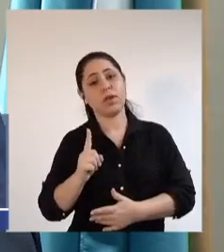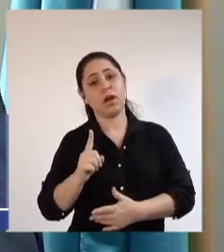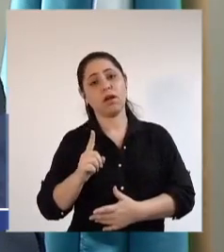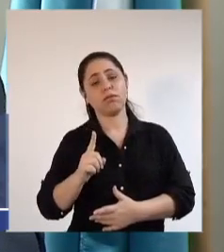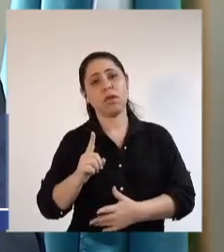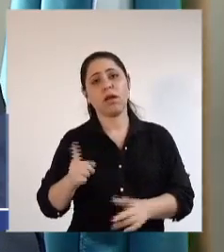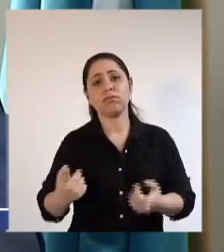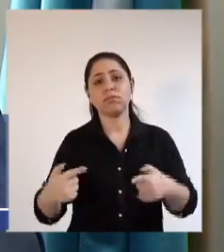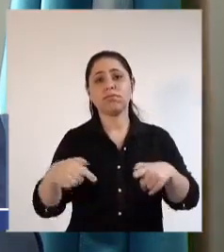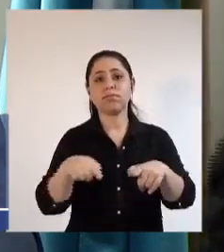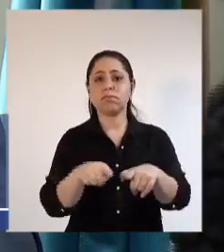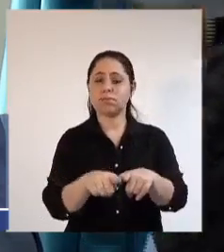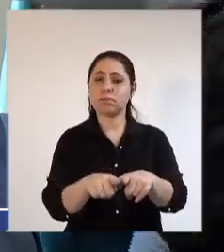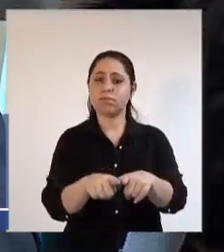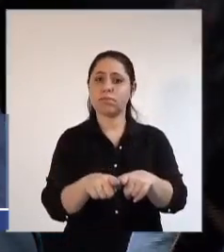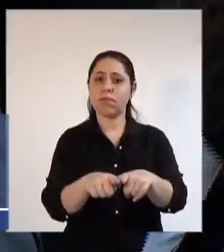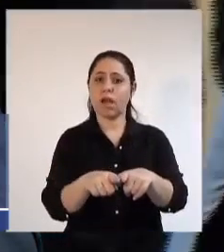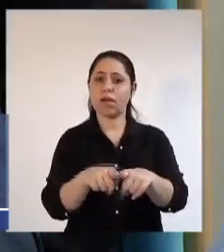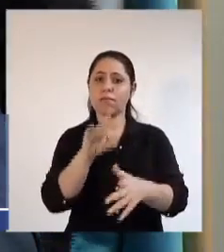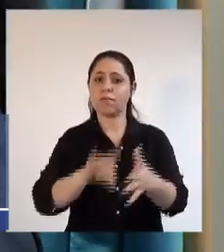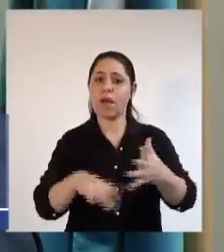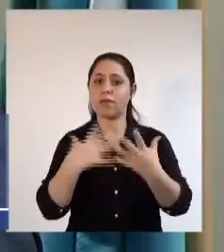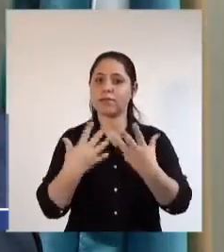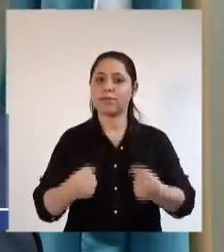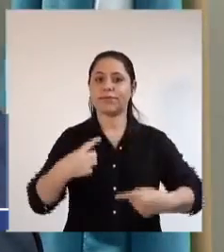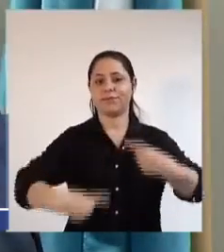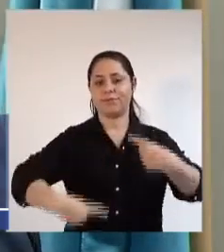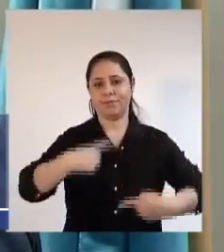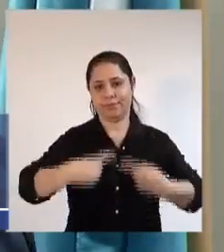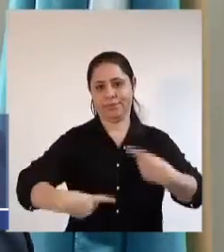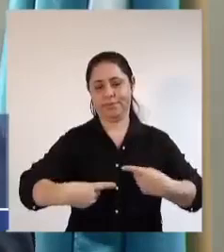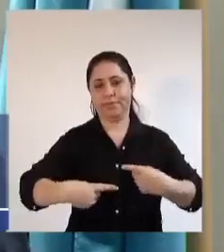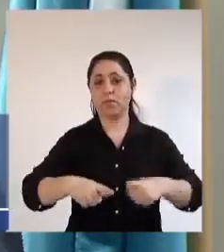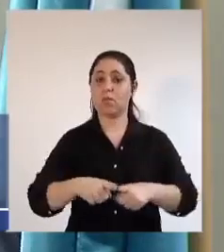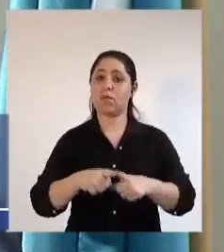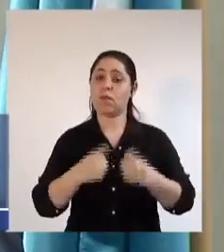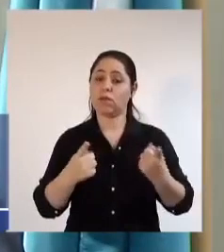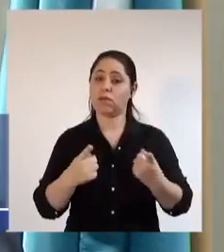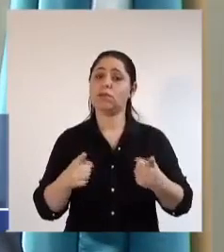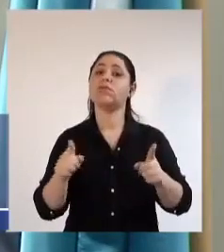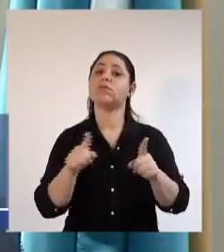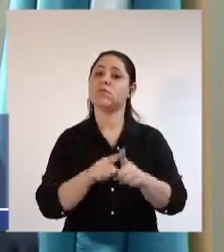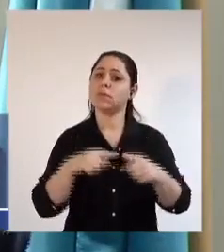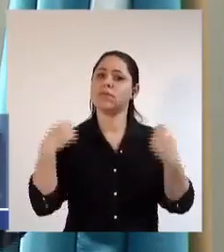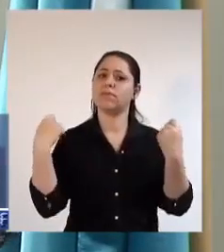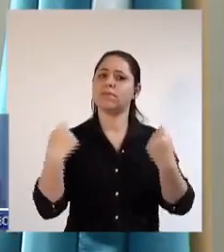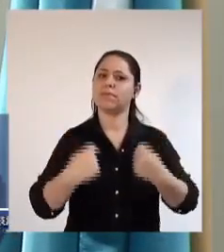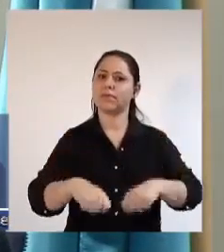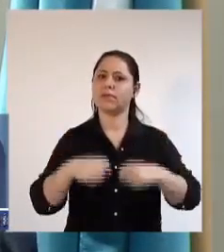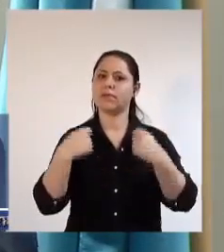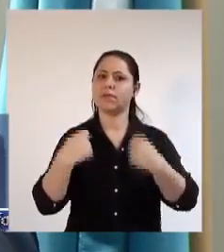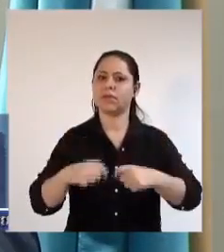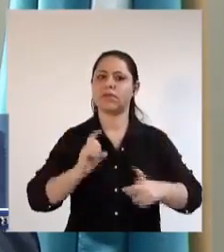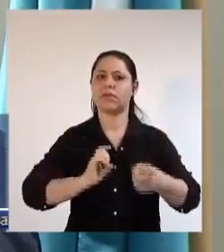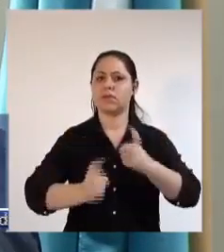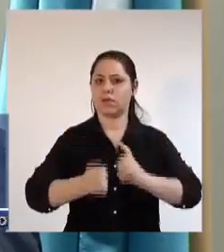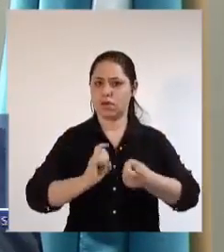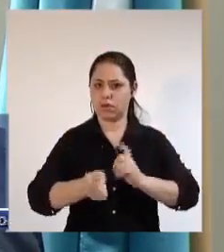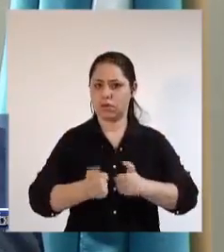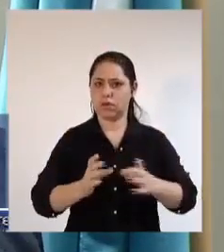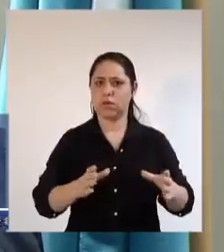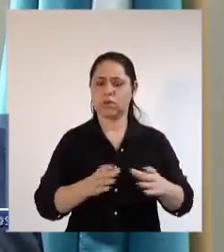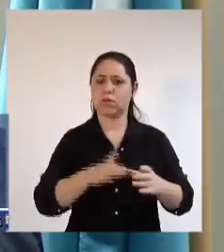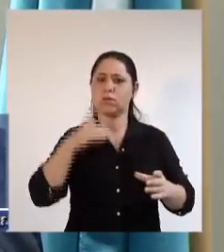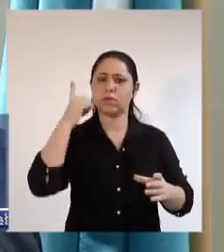adesão para o debate porém é necessário nas nossas reuniões a